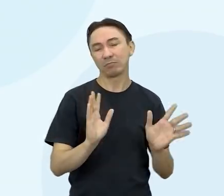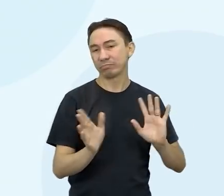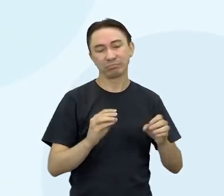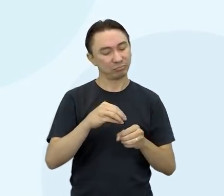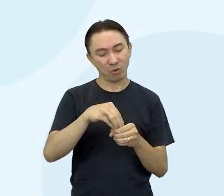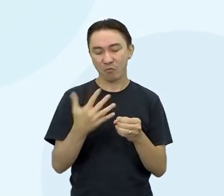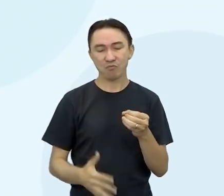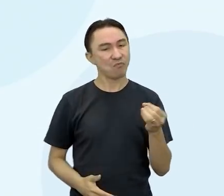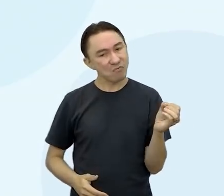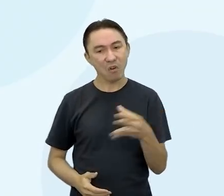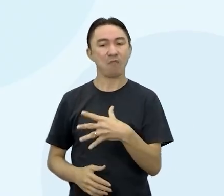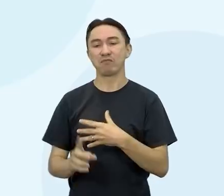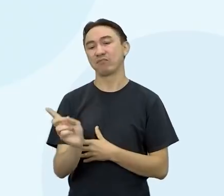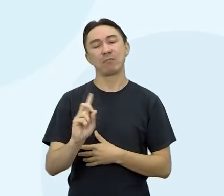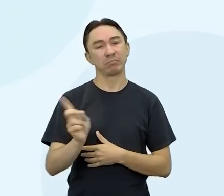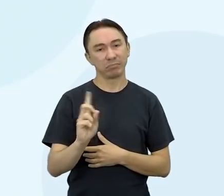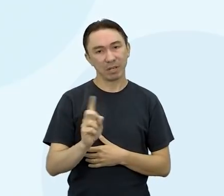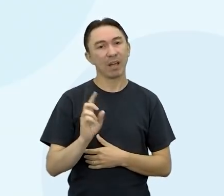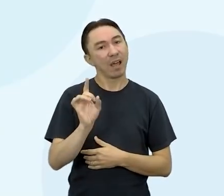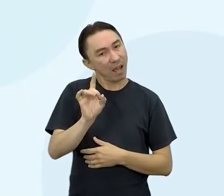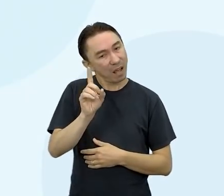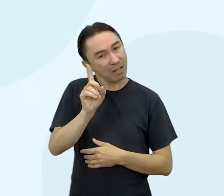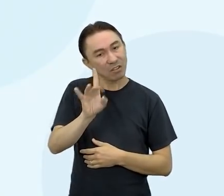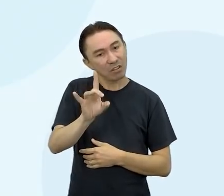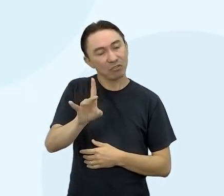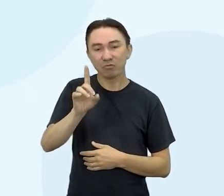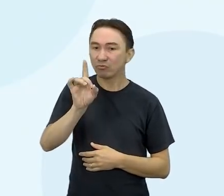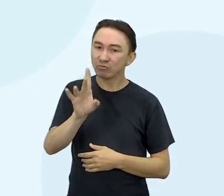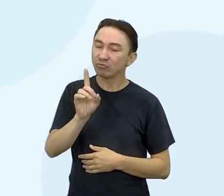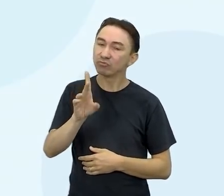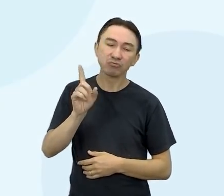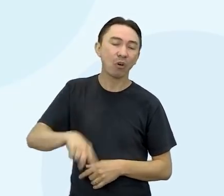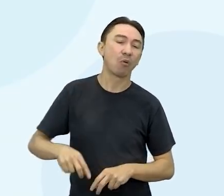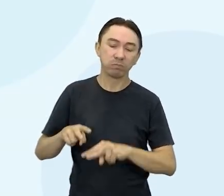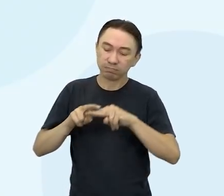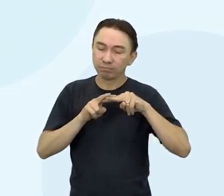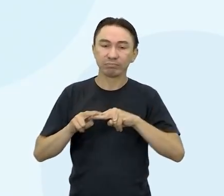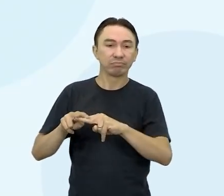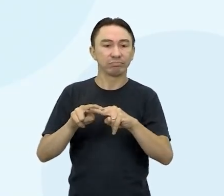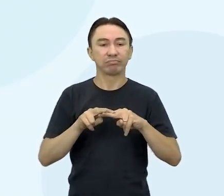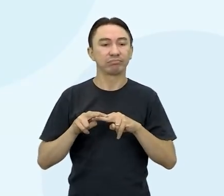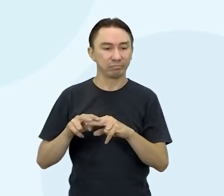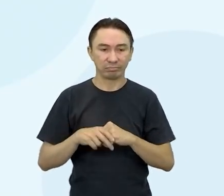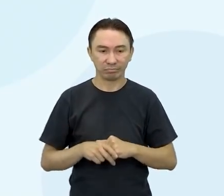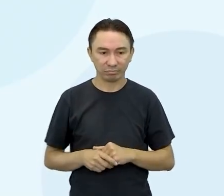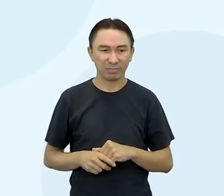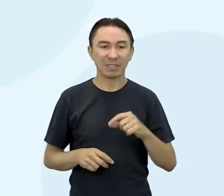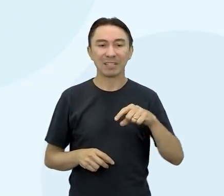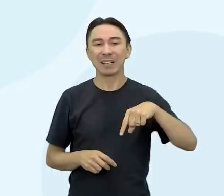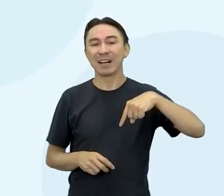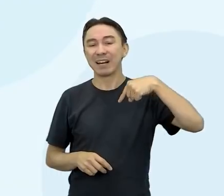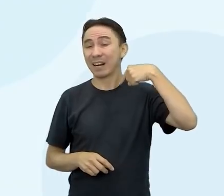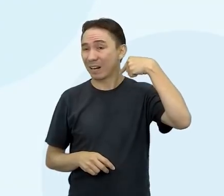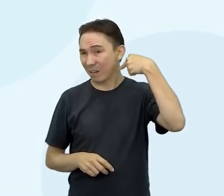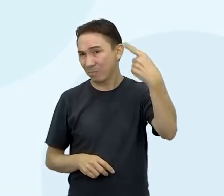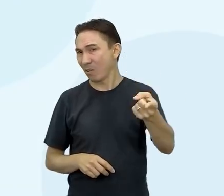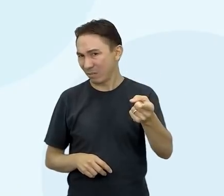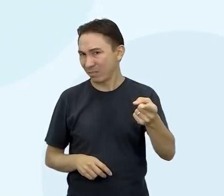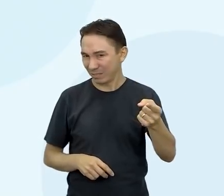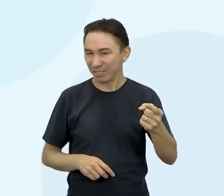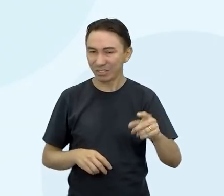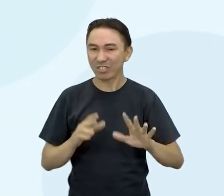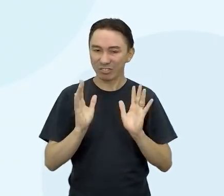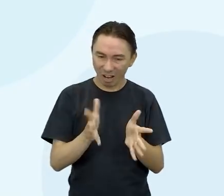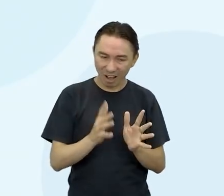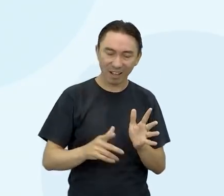escola, mas é pensar aí na retomada, tá? Aí, depois de 4 de março, né, então considerando depois do carnaval,